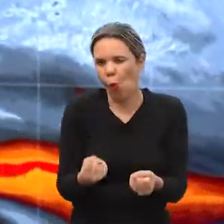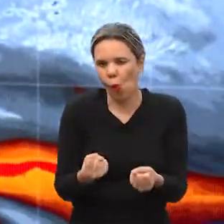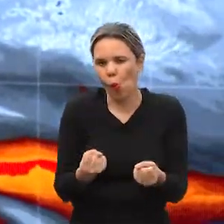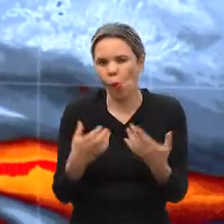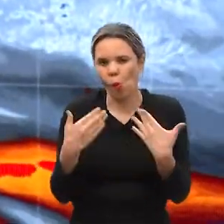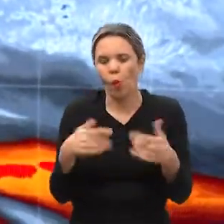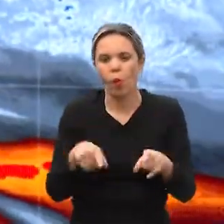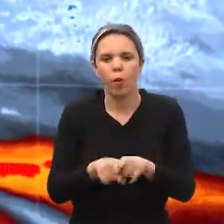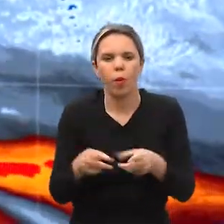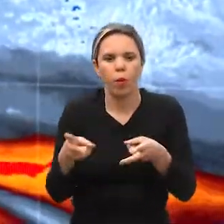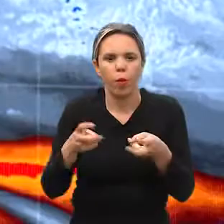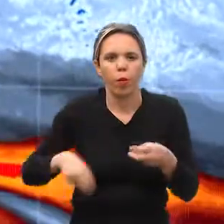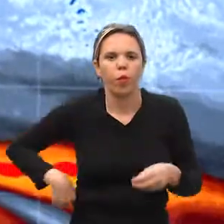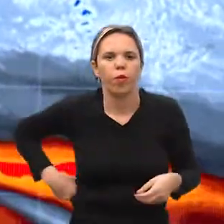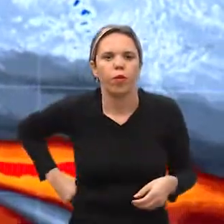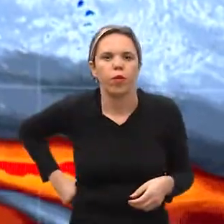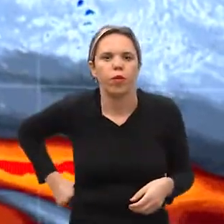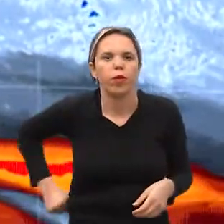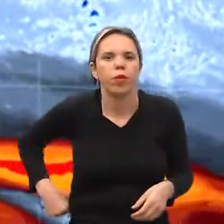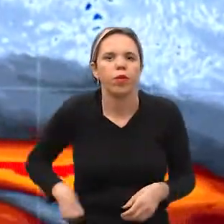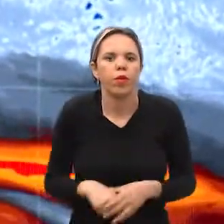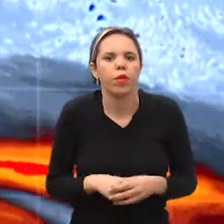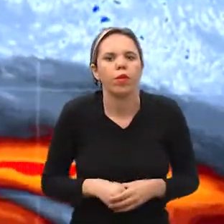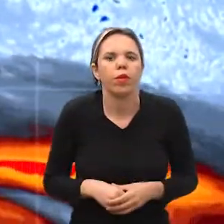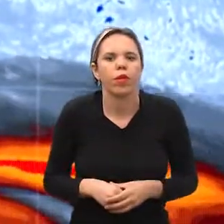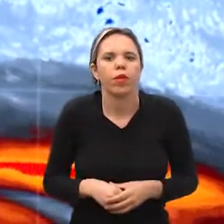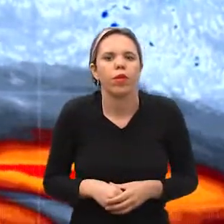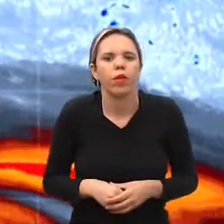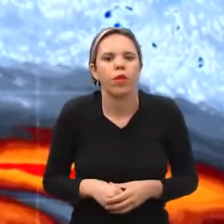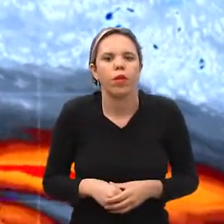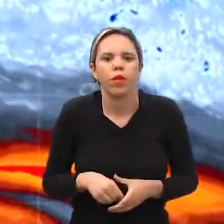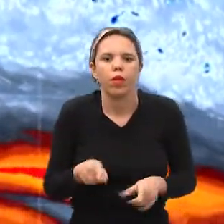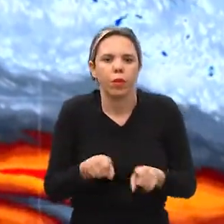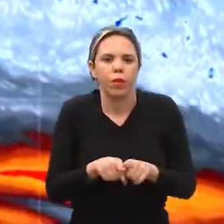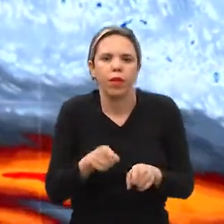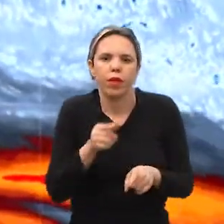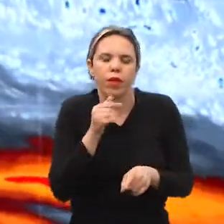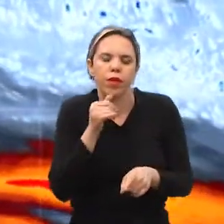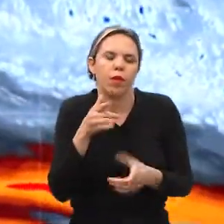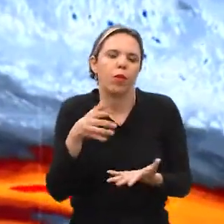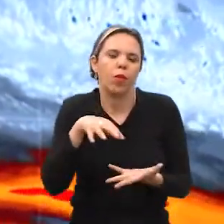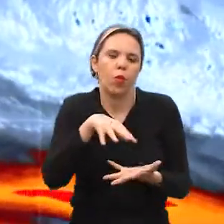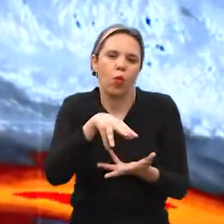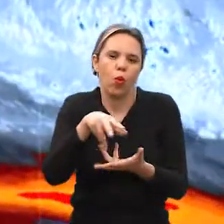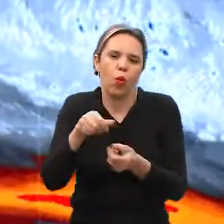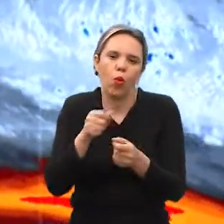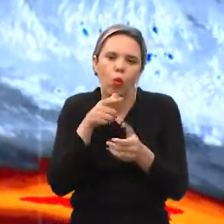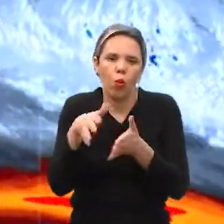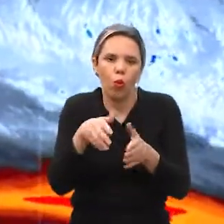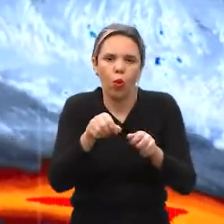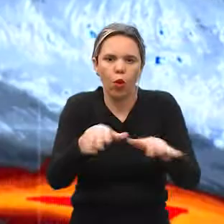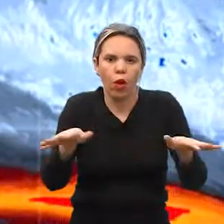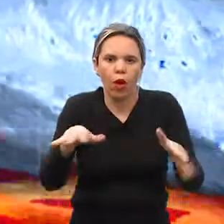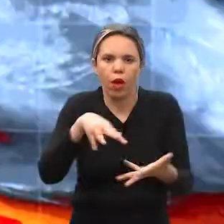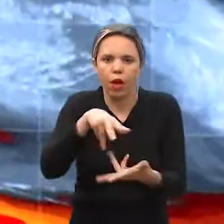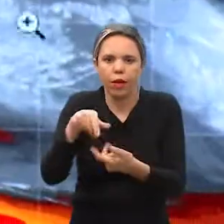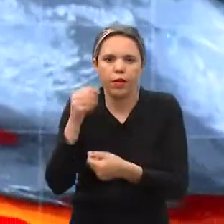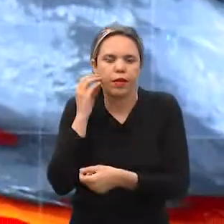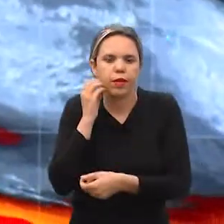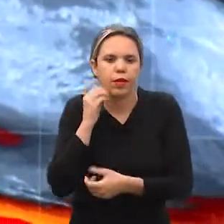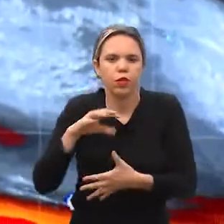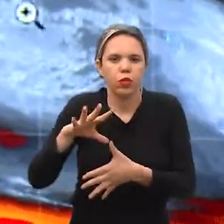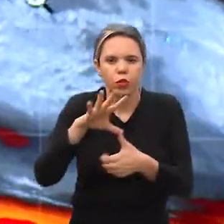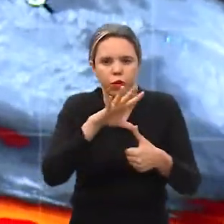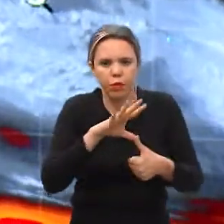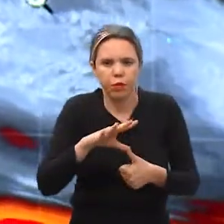E a gente consegue perceber também feições, né, do escoamento atmosférico aqui na América